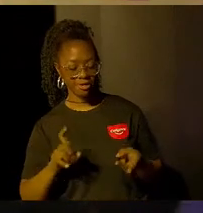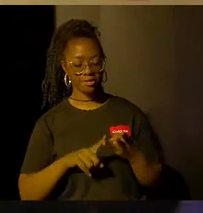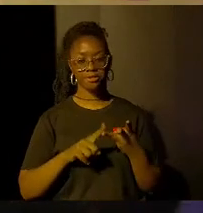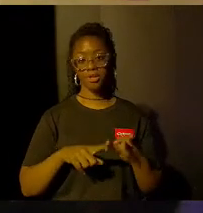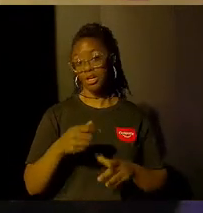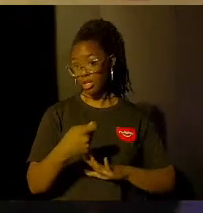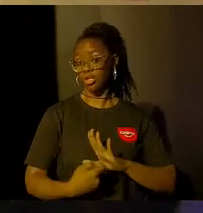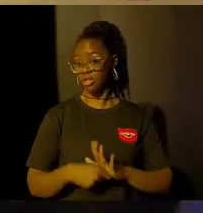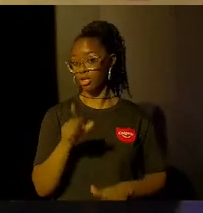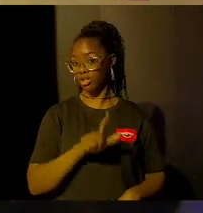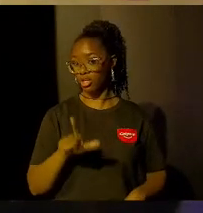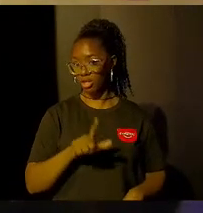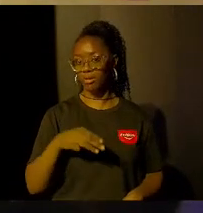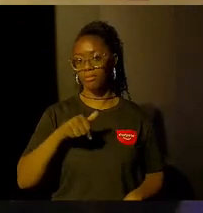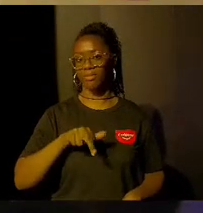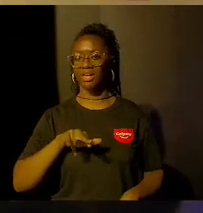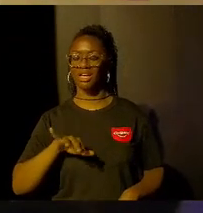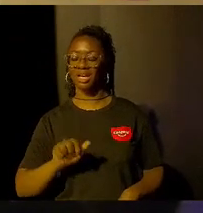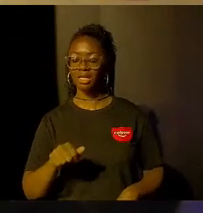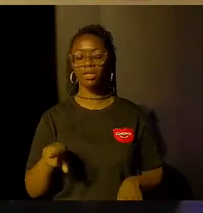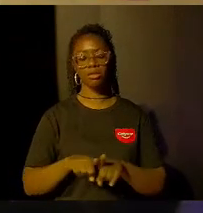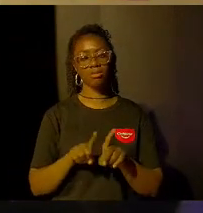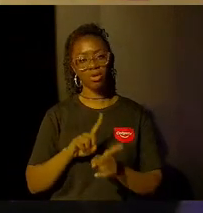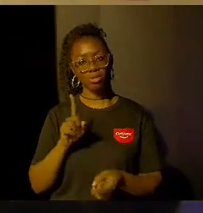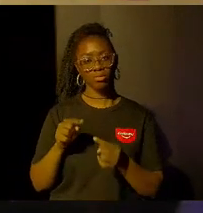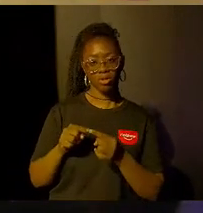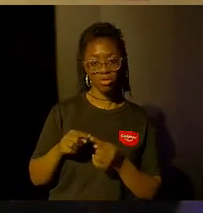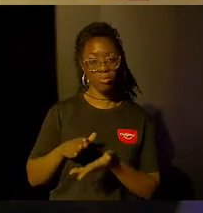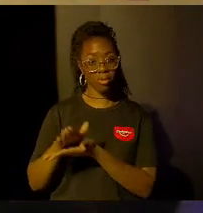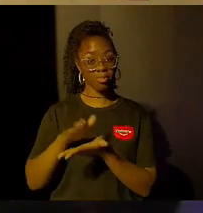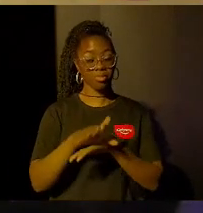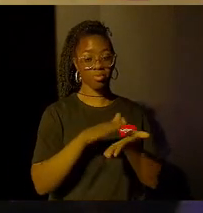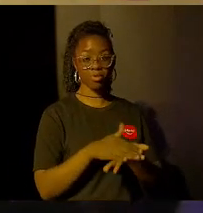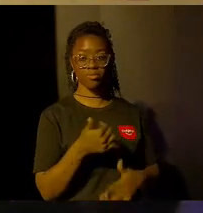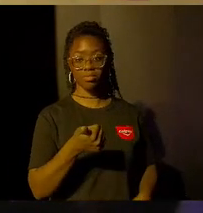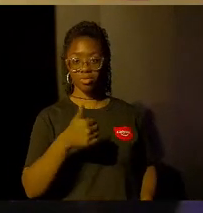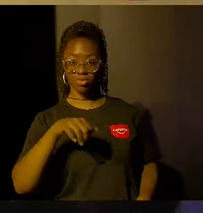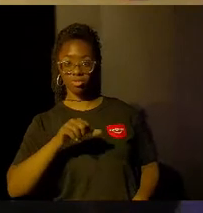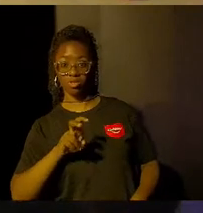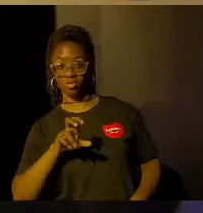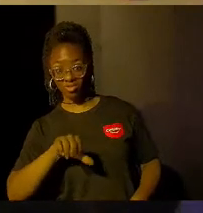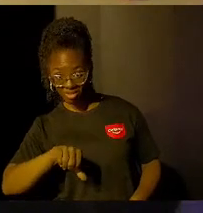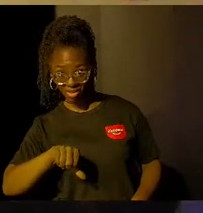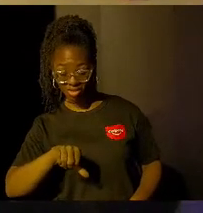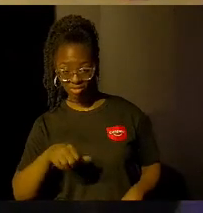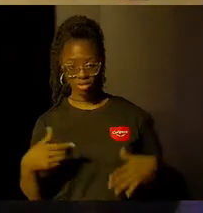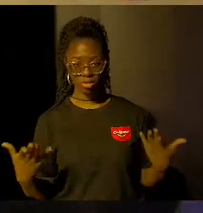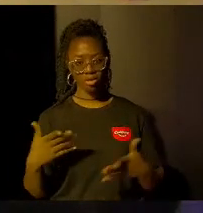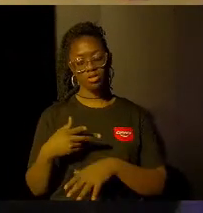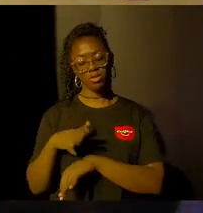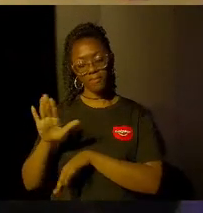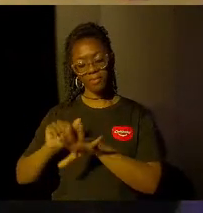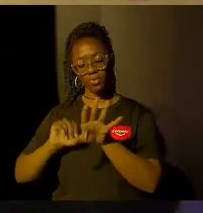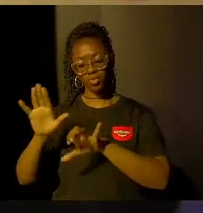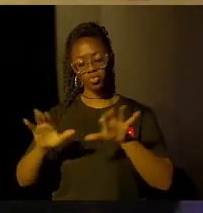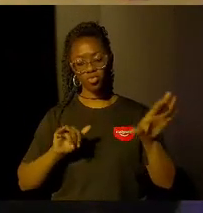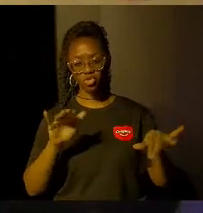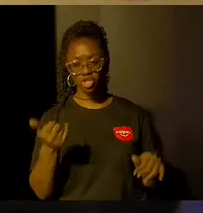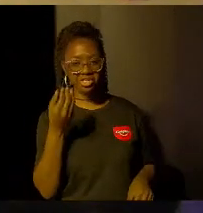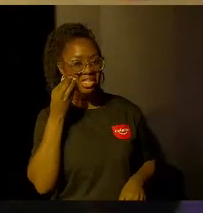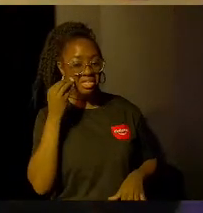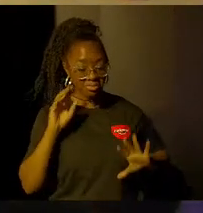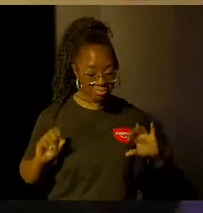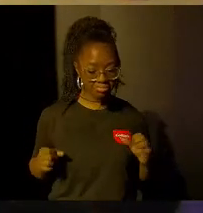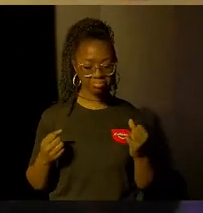literários Maria Firme nas redes publicou urso em 1859 Então essa busca é por um